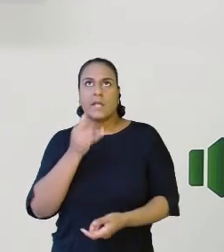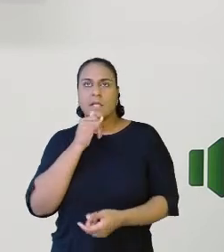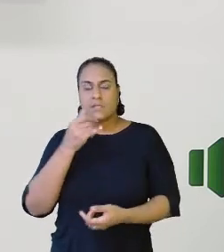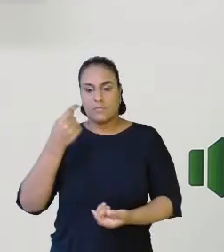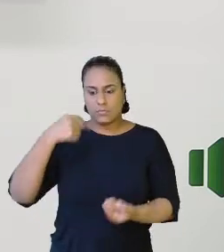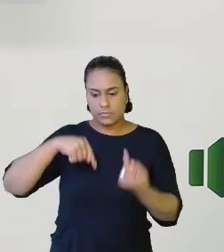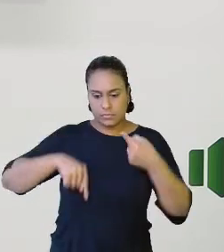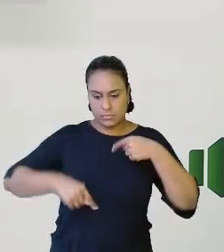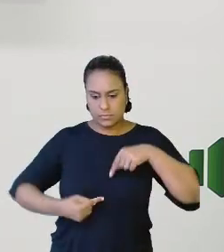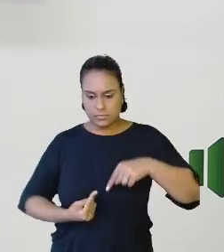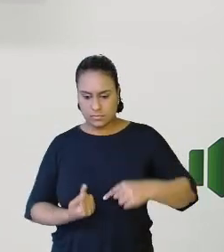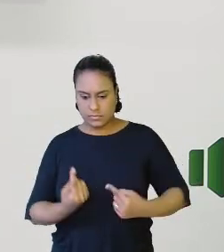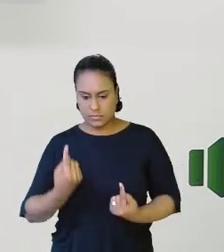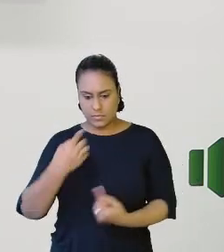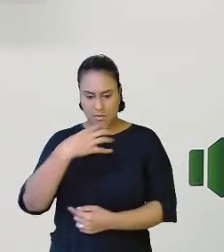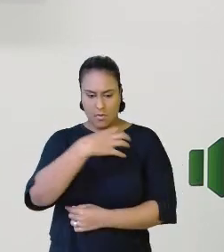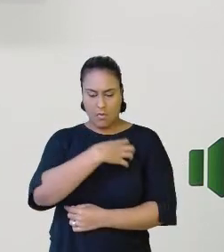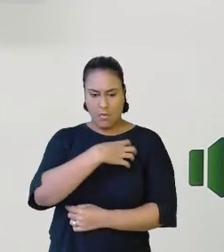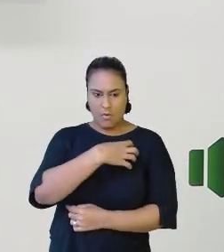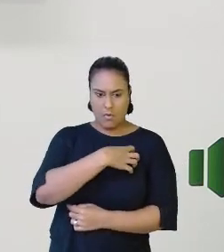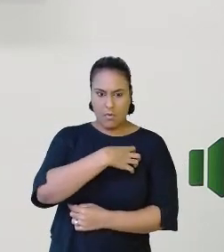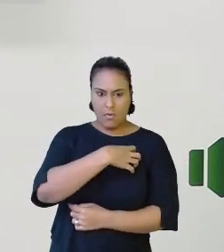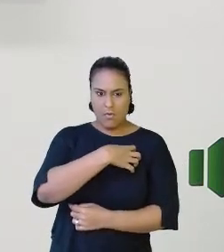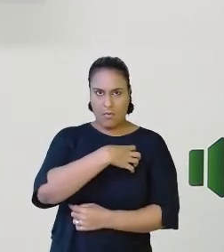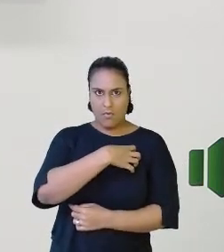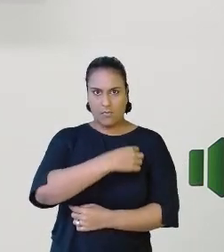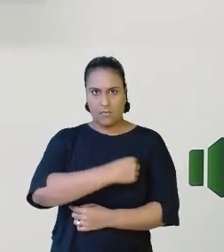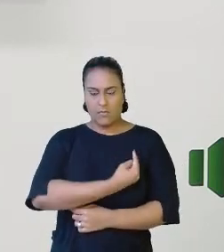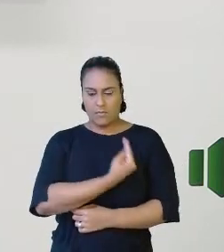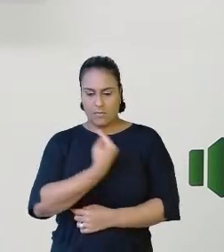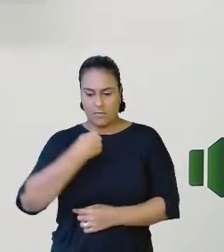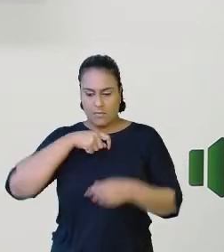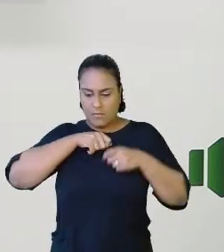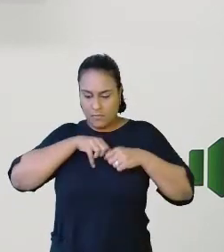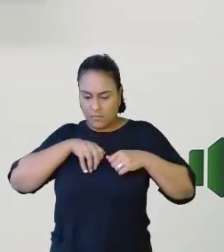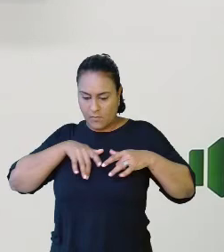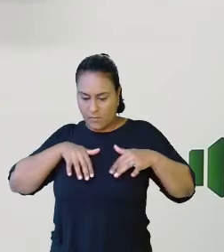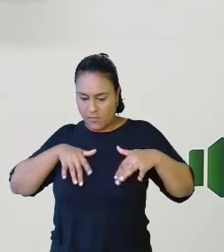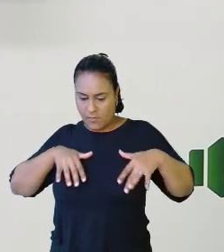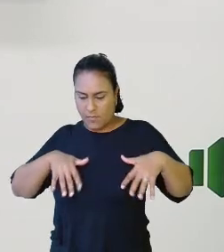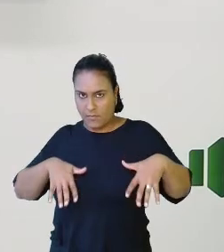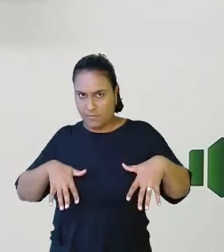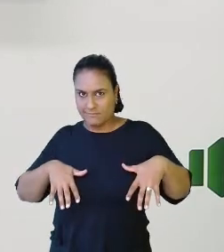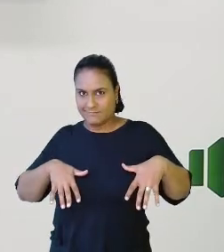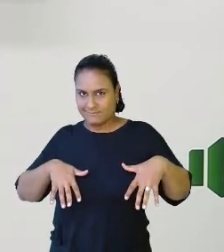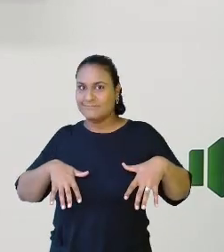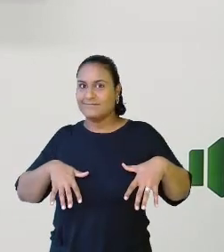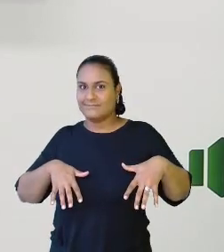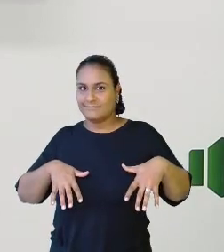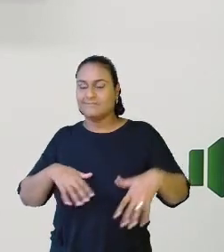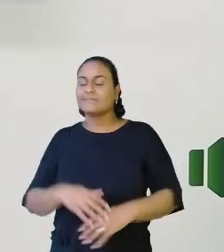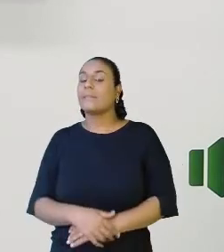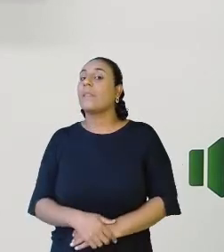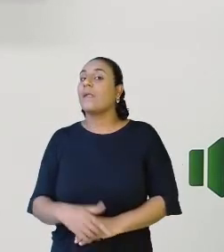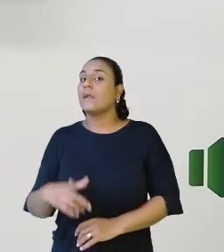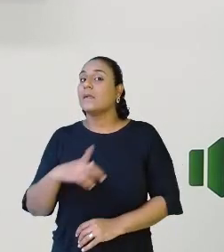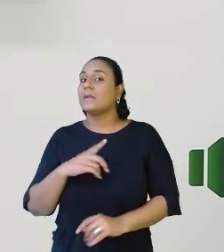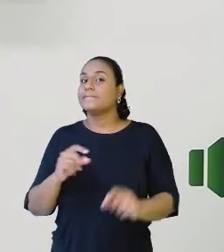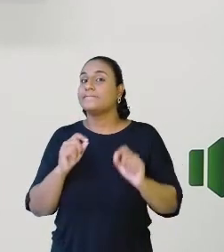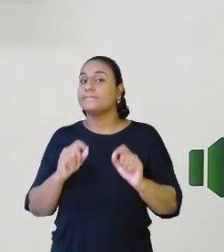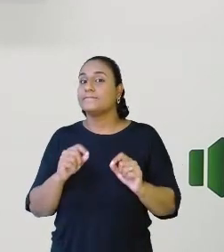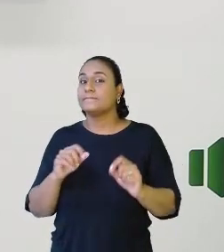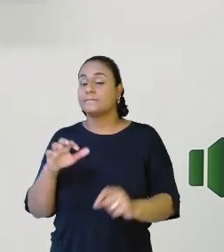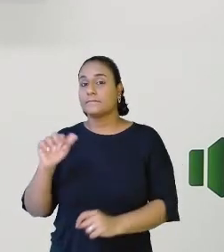do órgãos e tecidos até o coração, são as veias. Além delas, nós temos